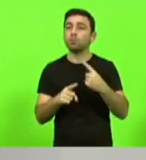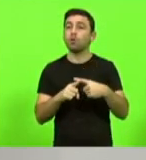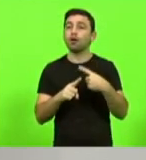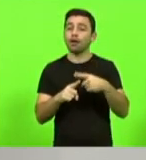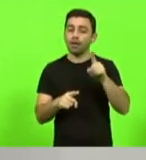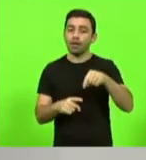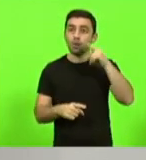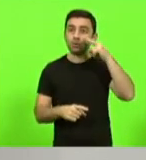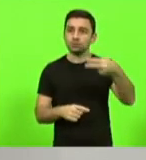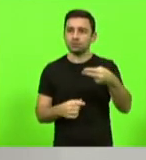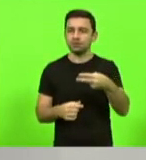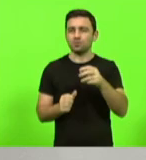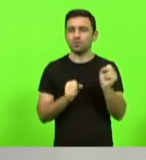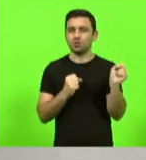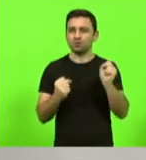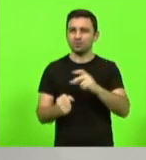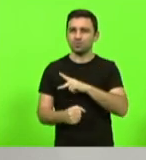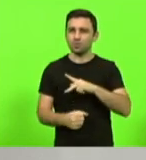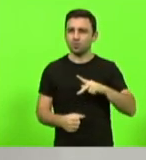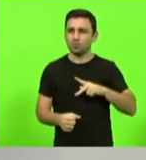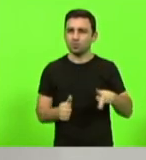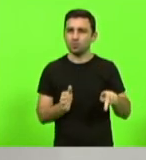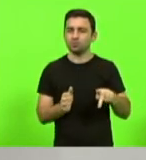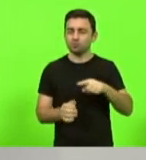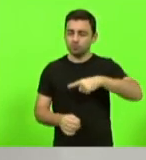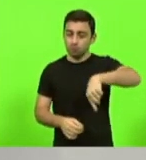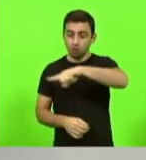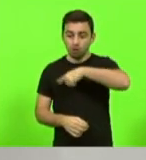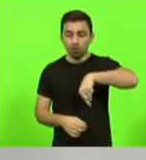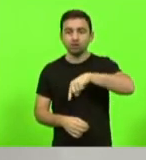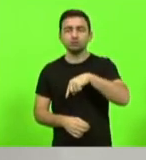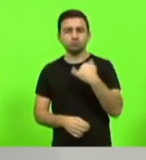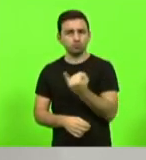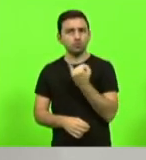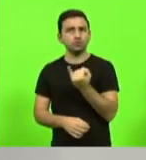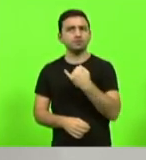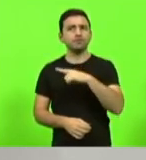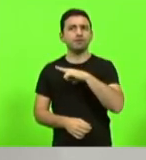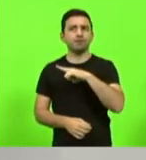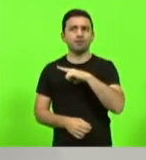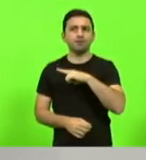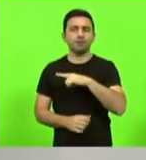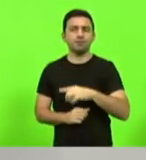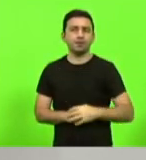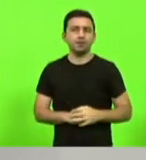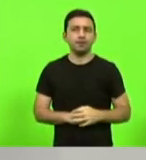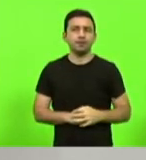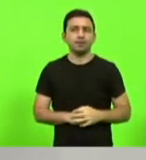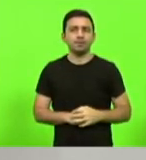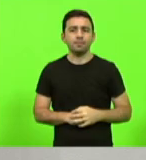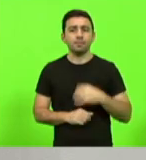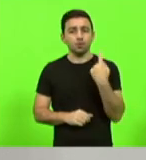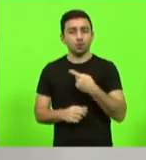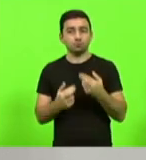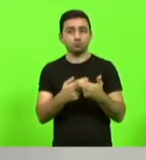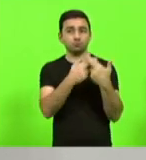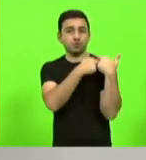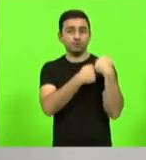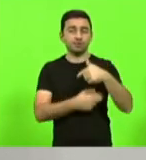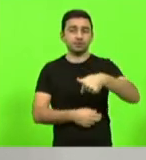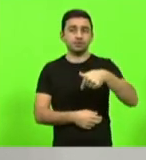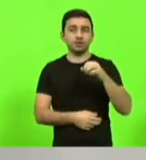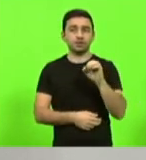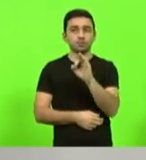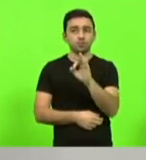poder público da nossa importância. Somos responsáveis por 70%